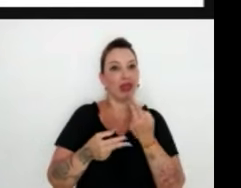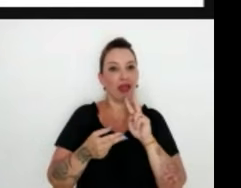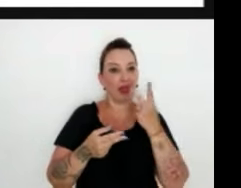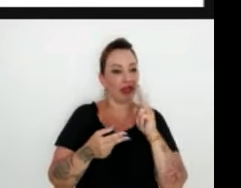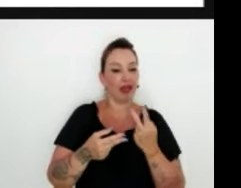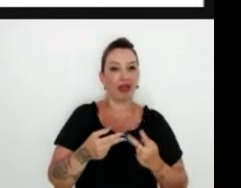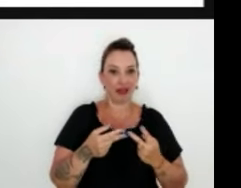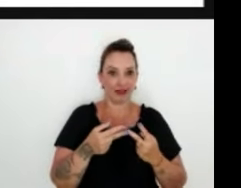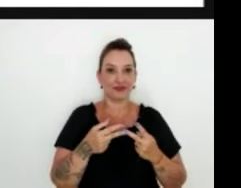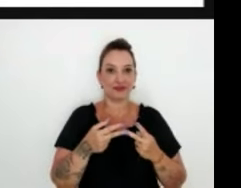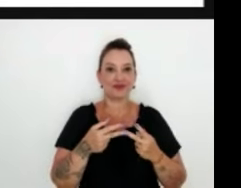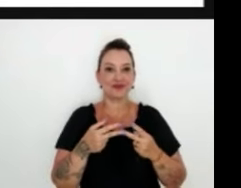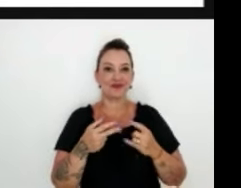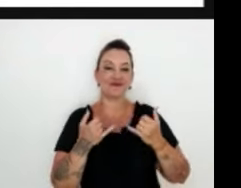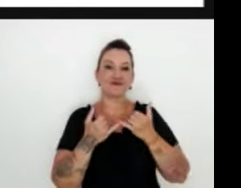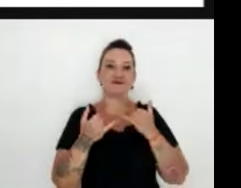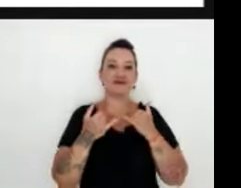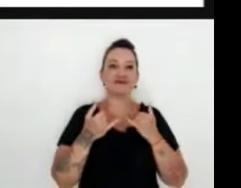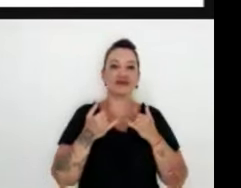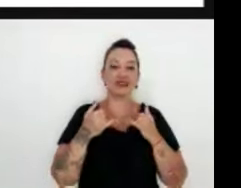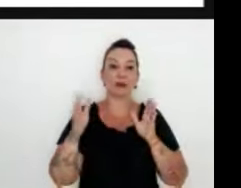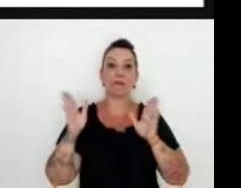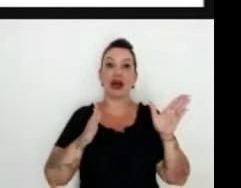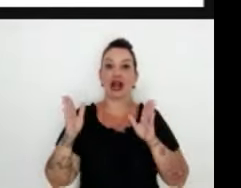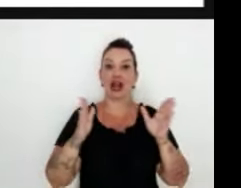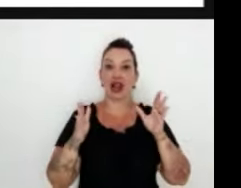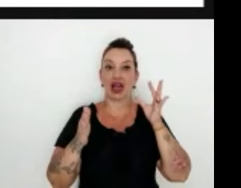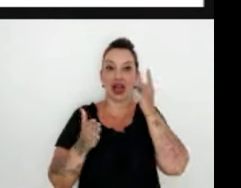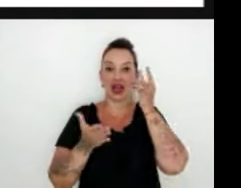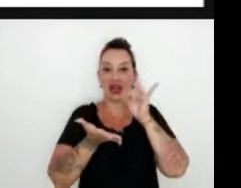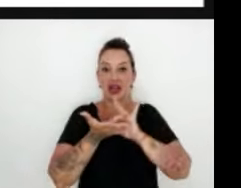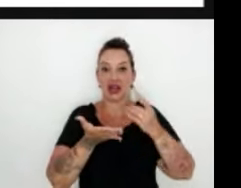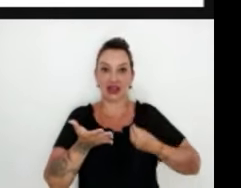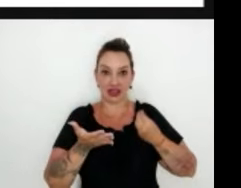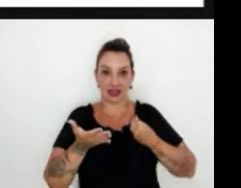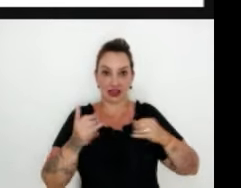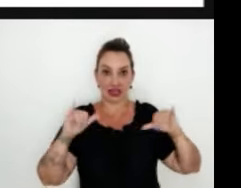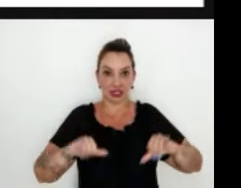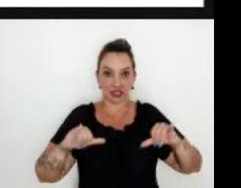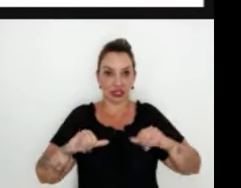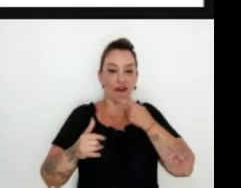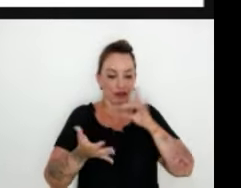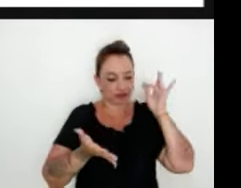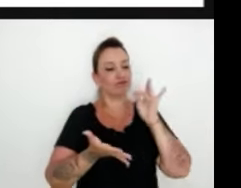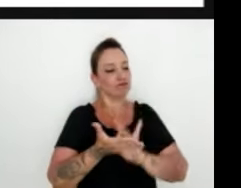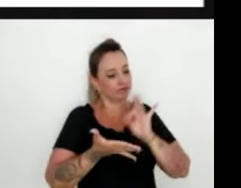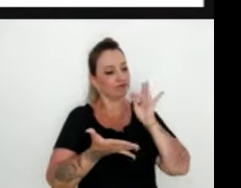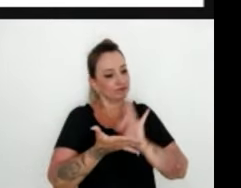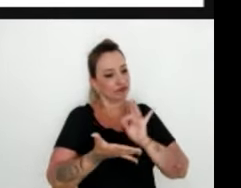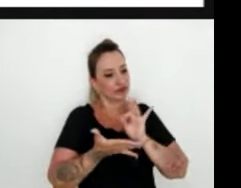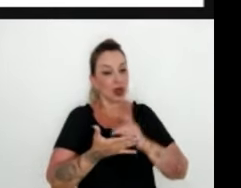e a análise é dela, uma para-realidade, que exige da vítima uma confissão frequente da sua